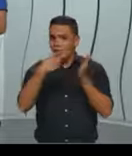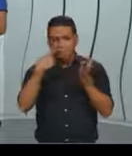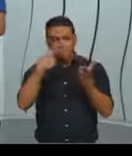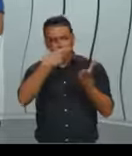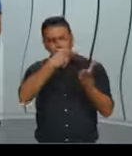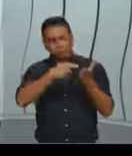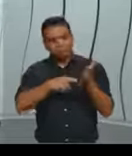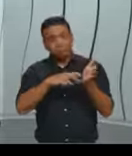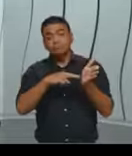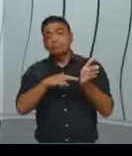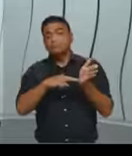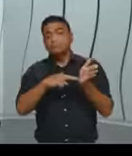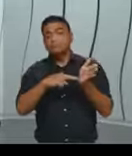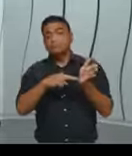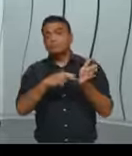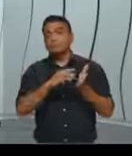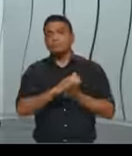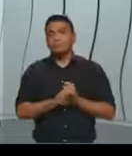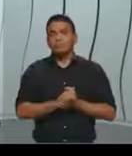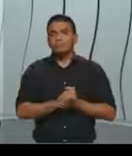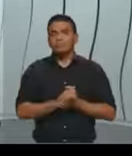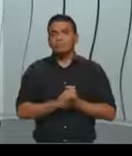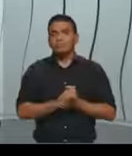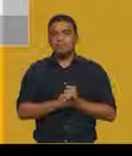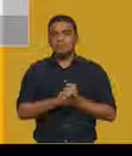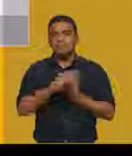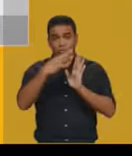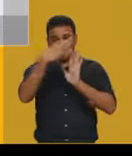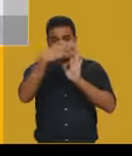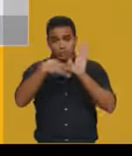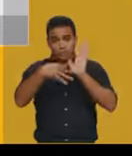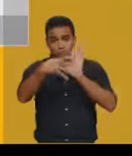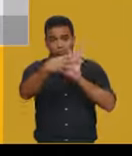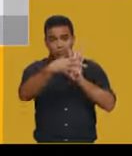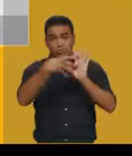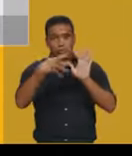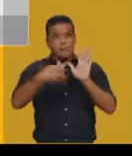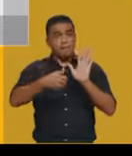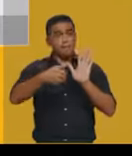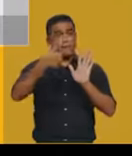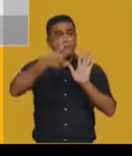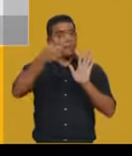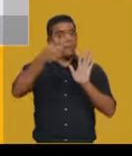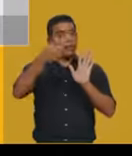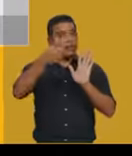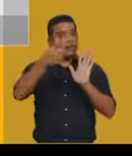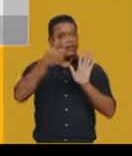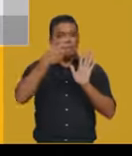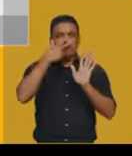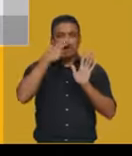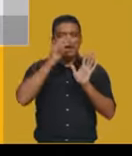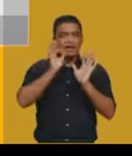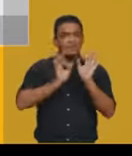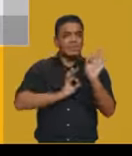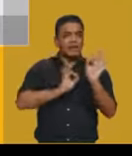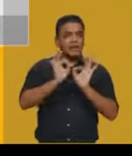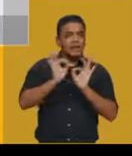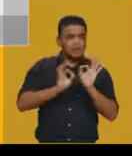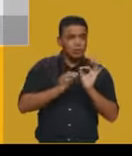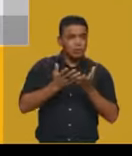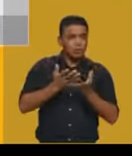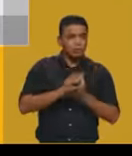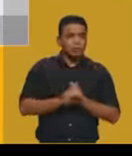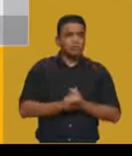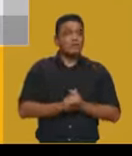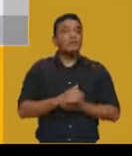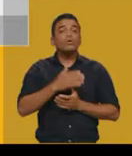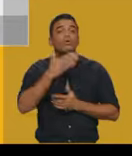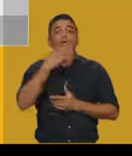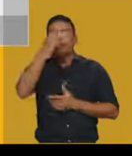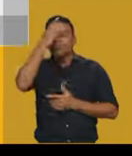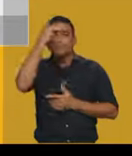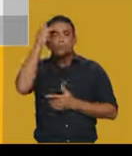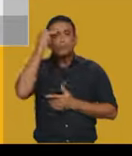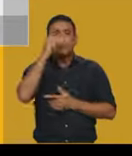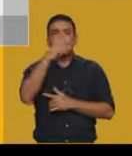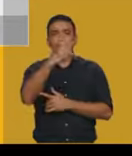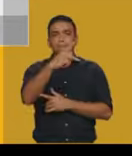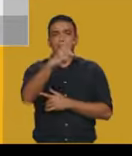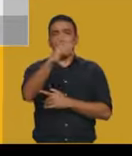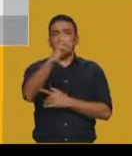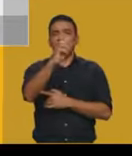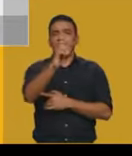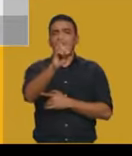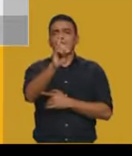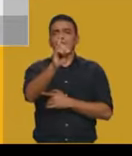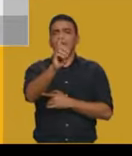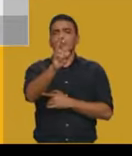fazer a mesma coisa. O primeiro parece muito igual com o do arranjo. Olha só, quem vai para o cinema? Ah, o Pedro ganhou